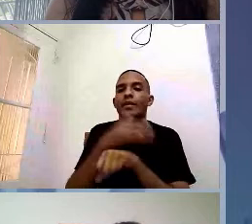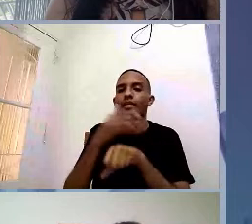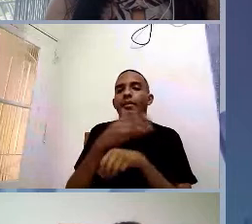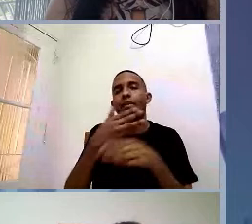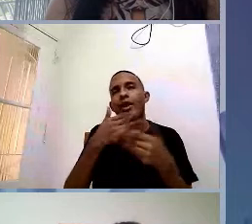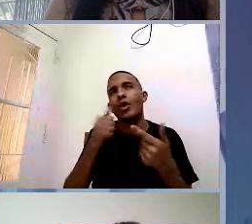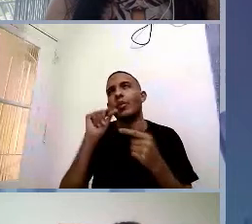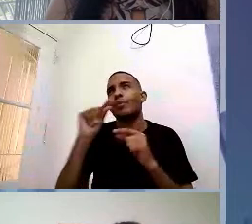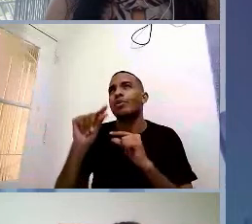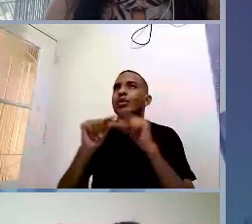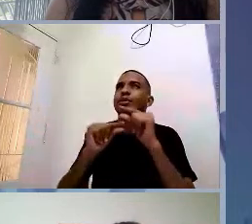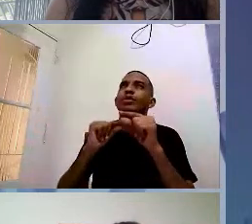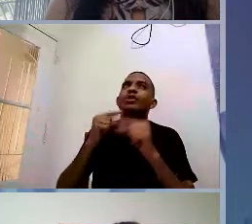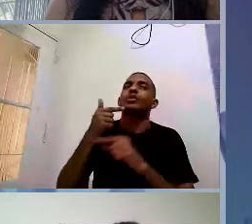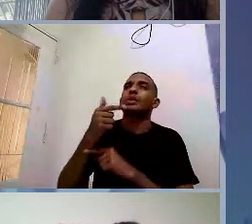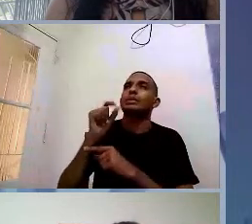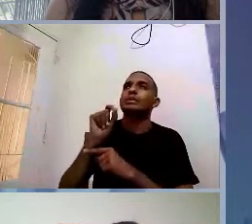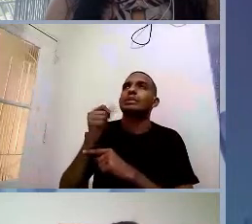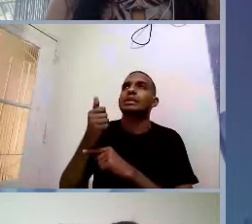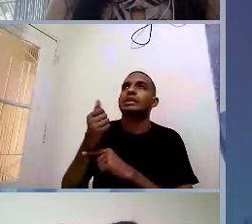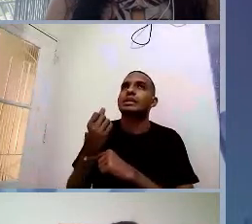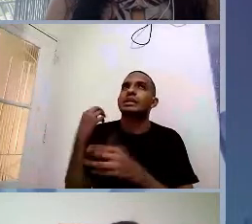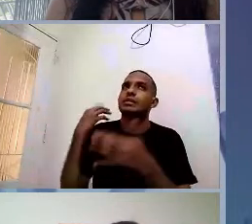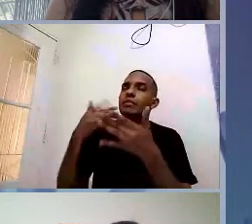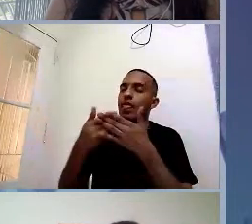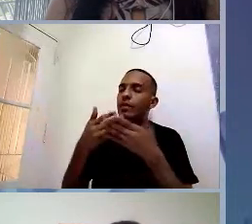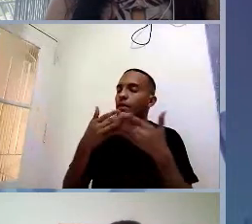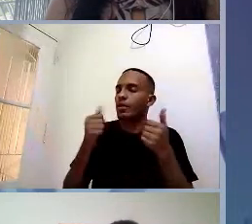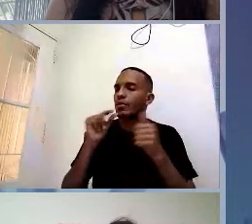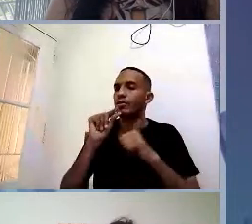melhora desde 2016.